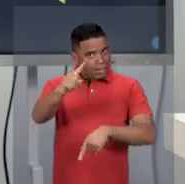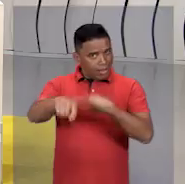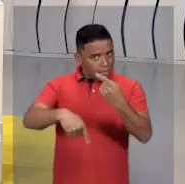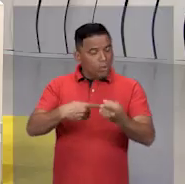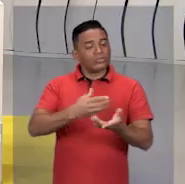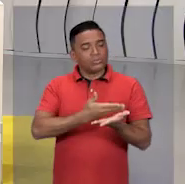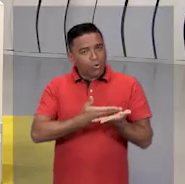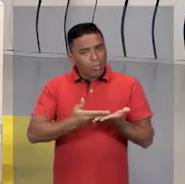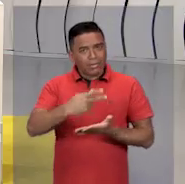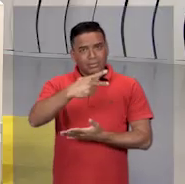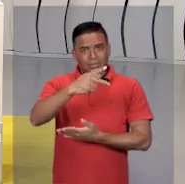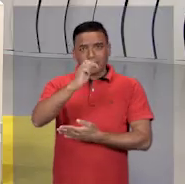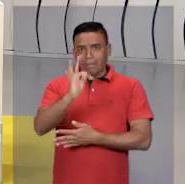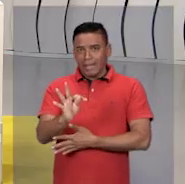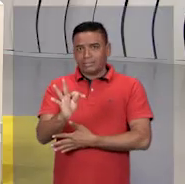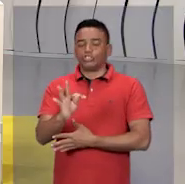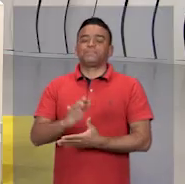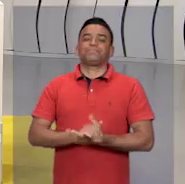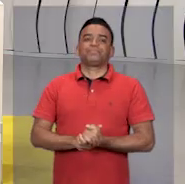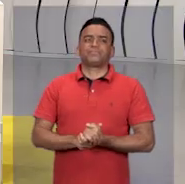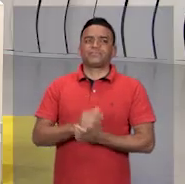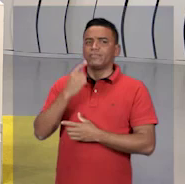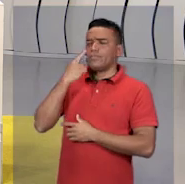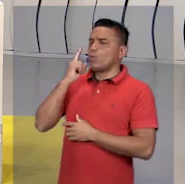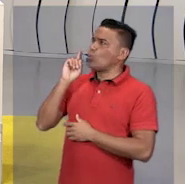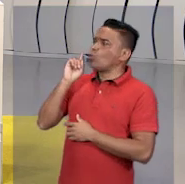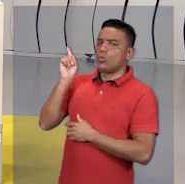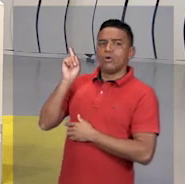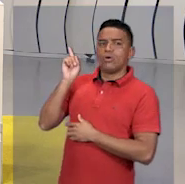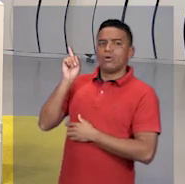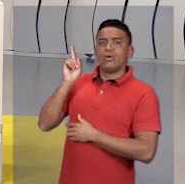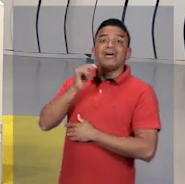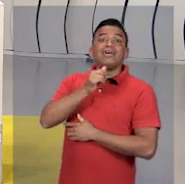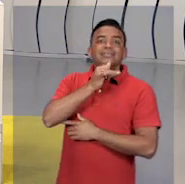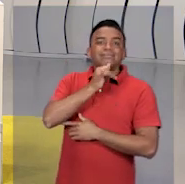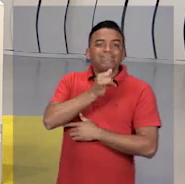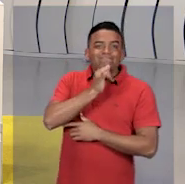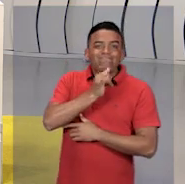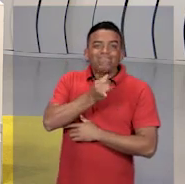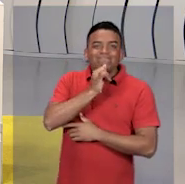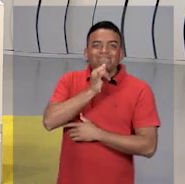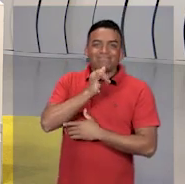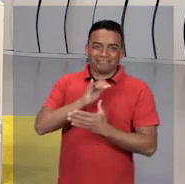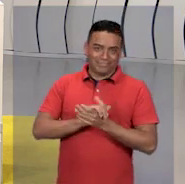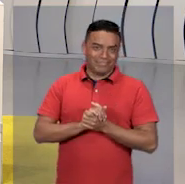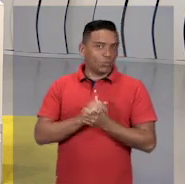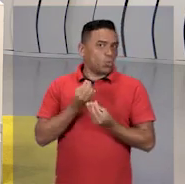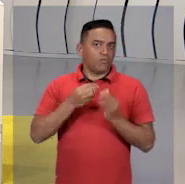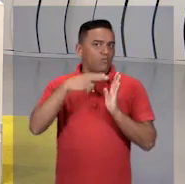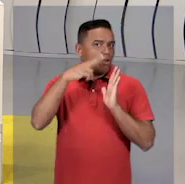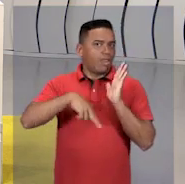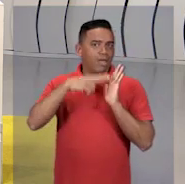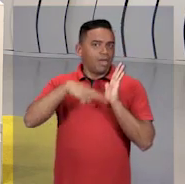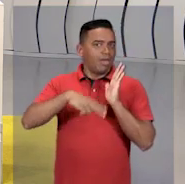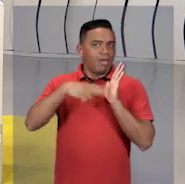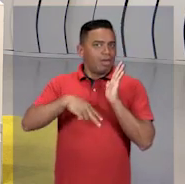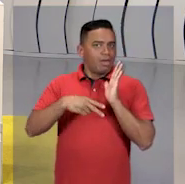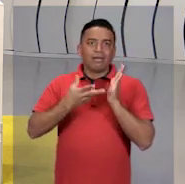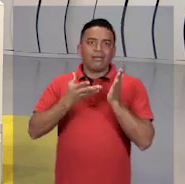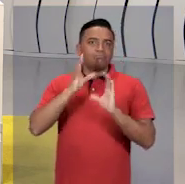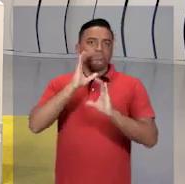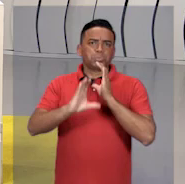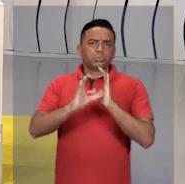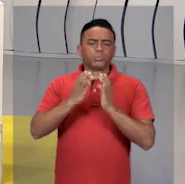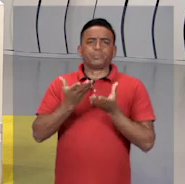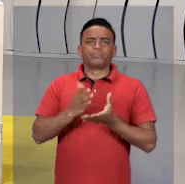PET. Eu trouxe um exemplo de como ler um tipo de comunicação, mas